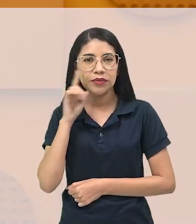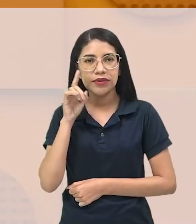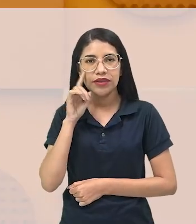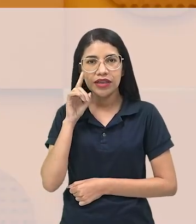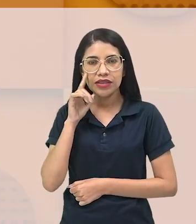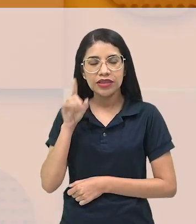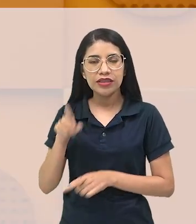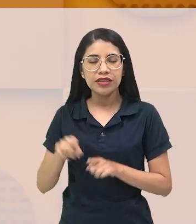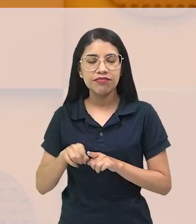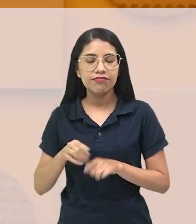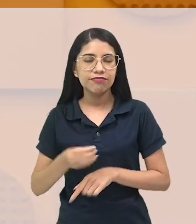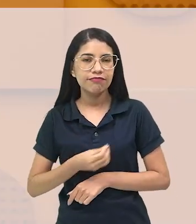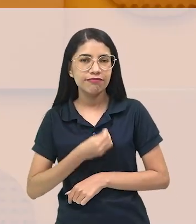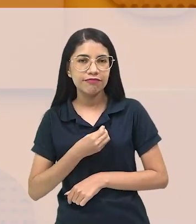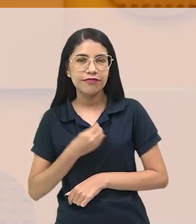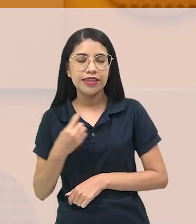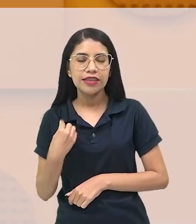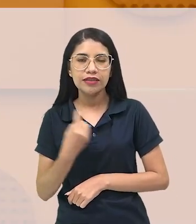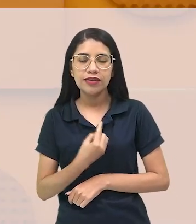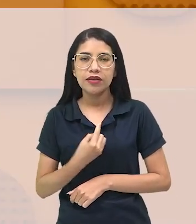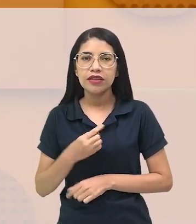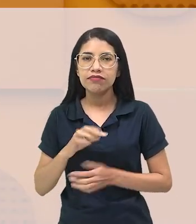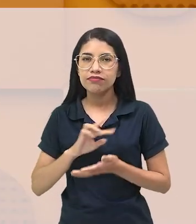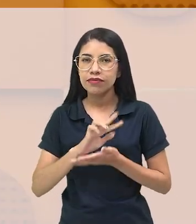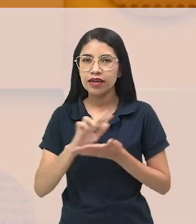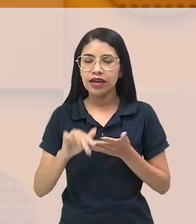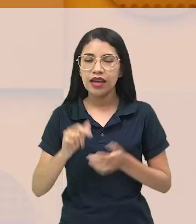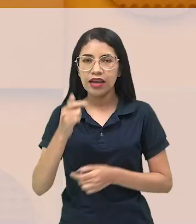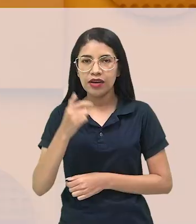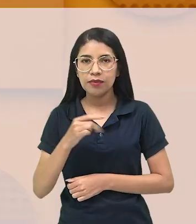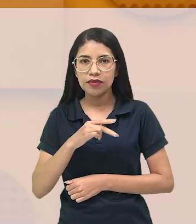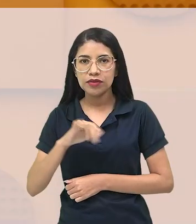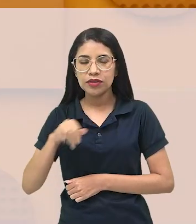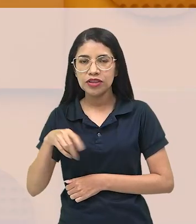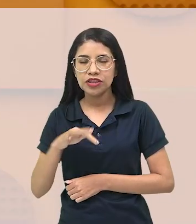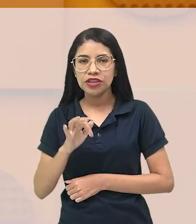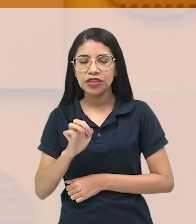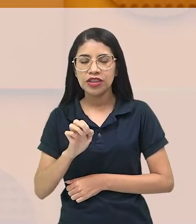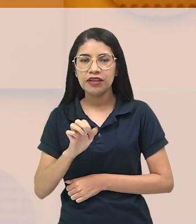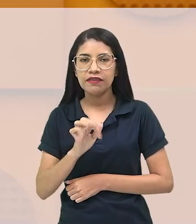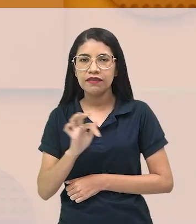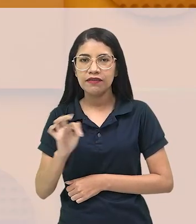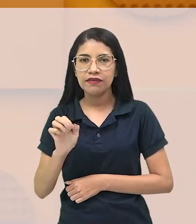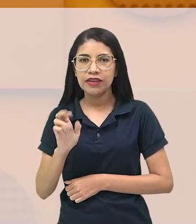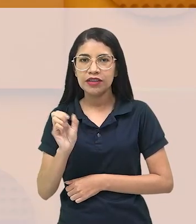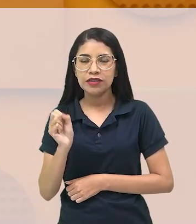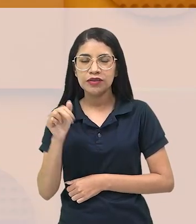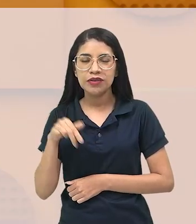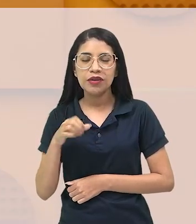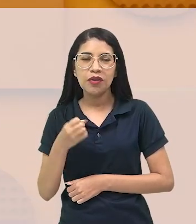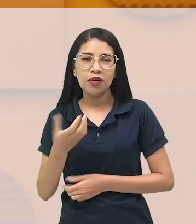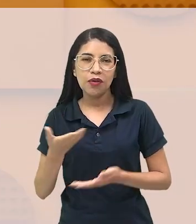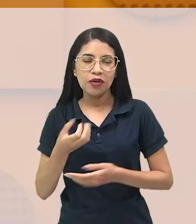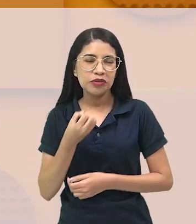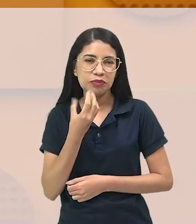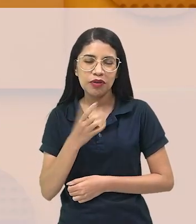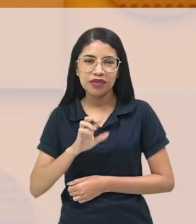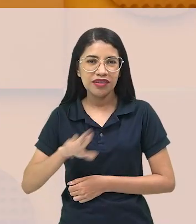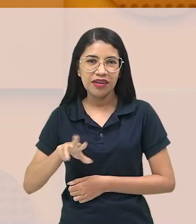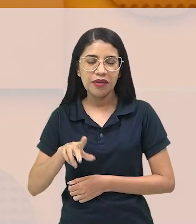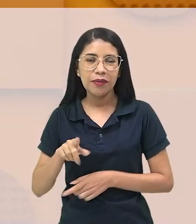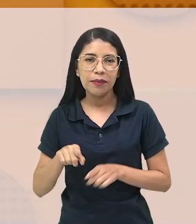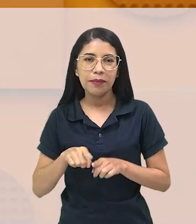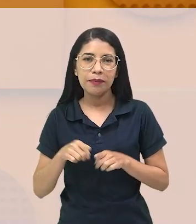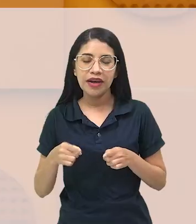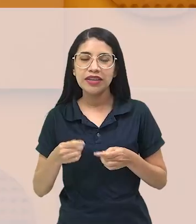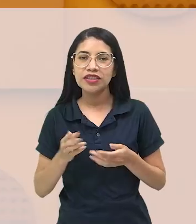dia, para a nossa vida e tudo mais. Eu sou o professor Jefferson, hein? E hoje eu não tô legal, não tô